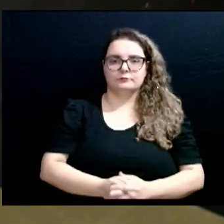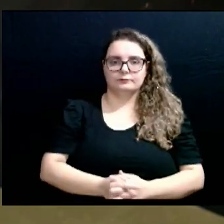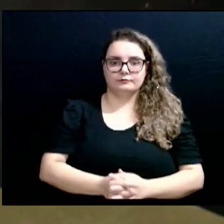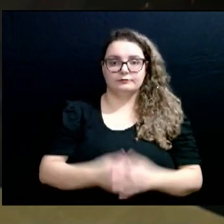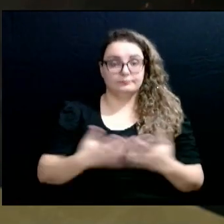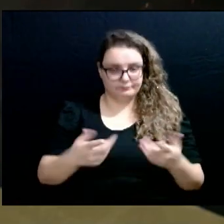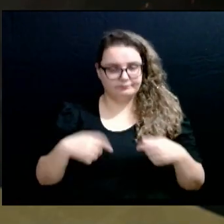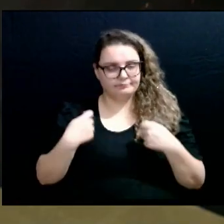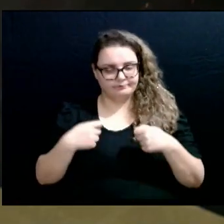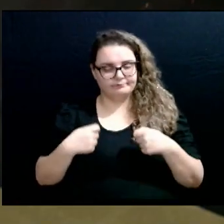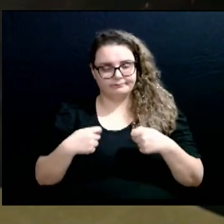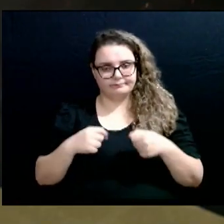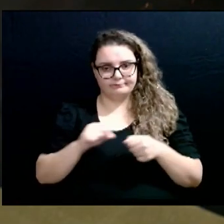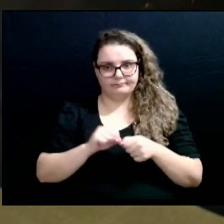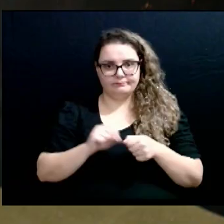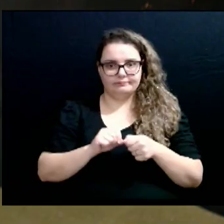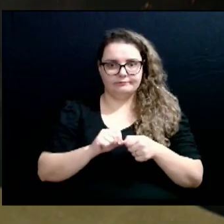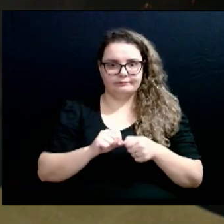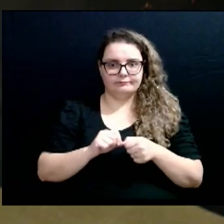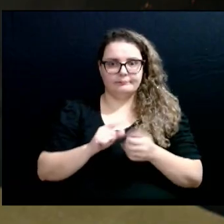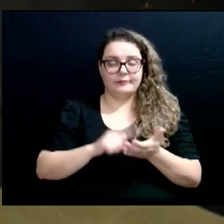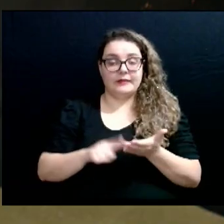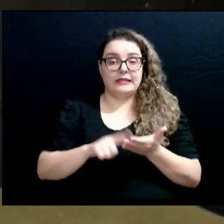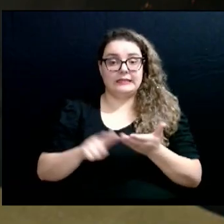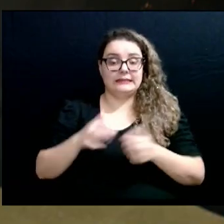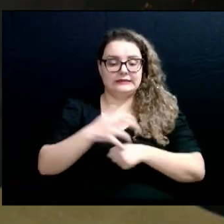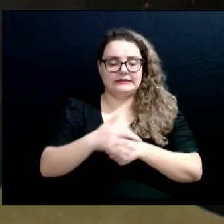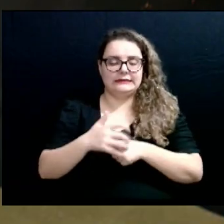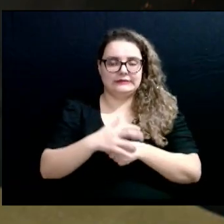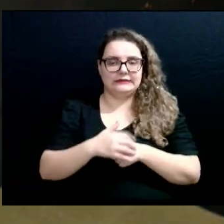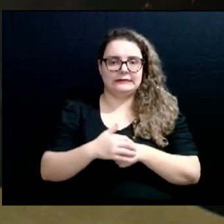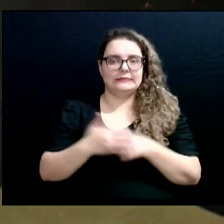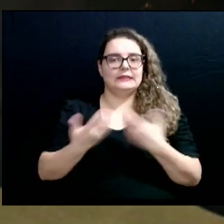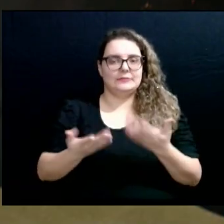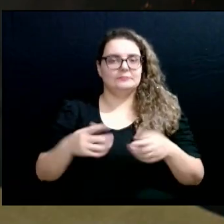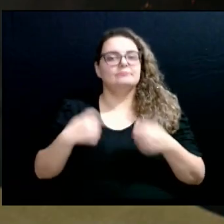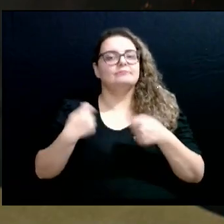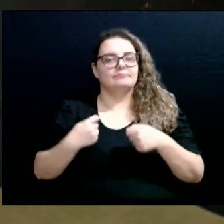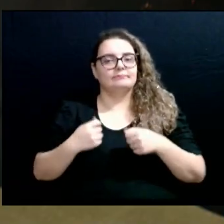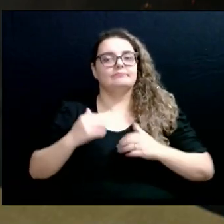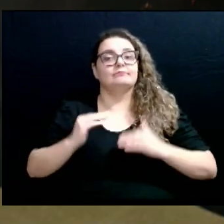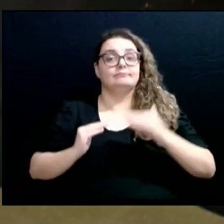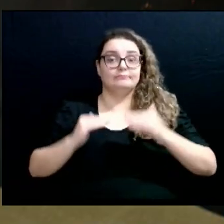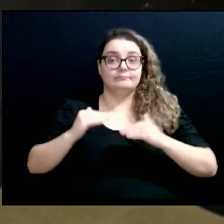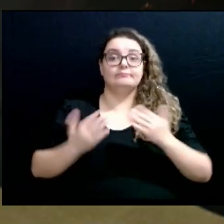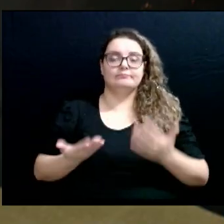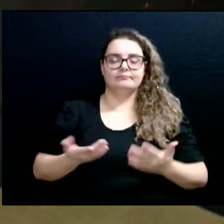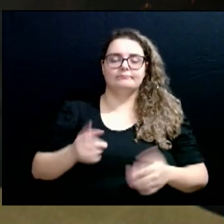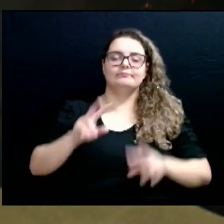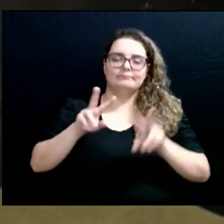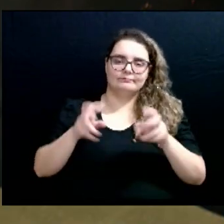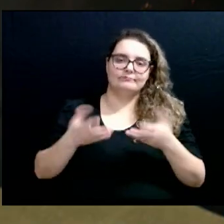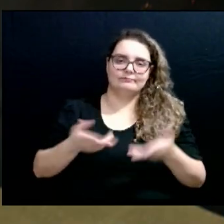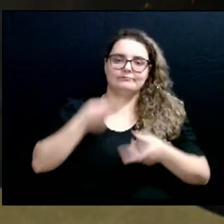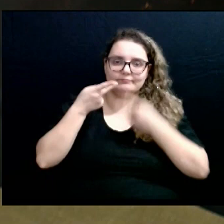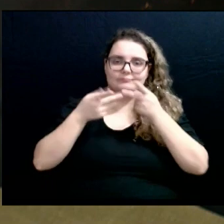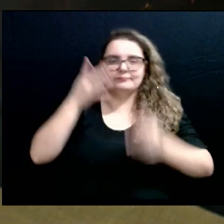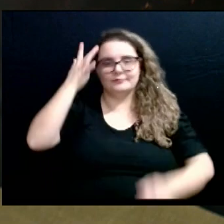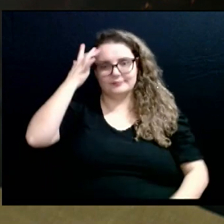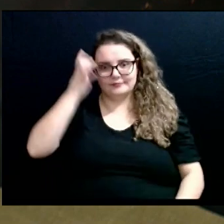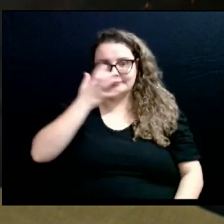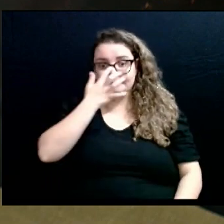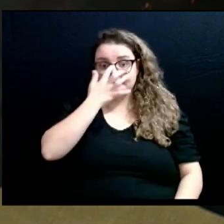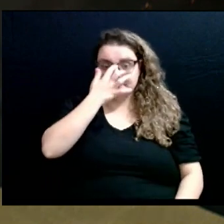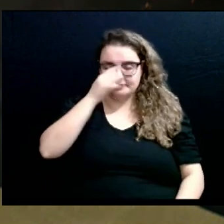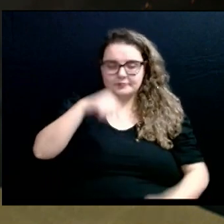uma limpeza digital, mas essa limpeza digital precisa ser equilibrada. E é sobre isso que a gente fala amanhã, aqui no Estúdio Câmara,